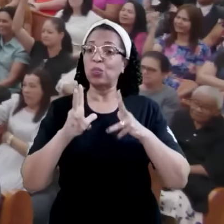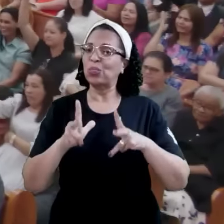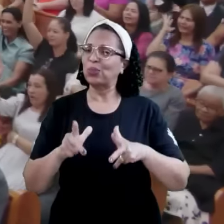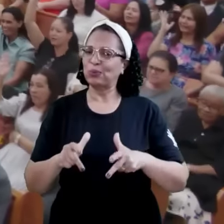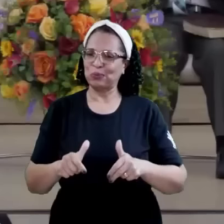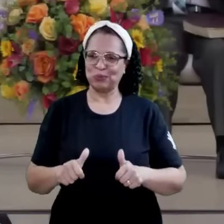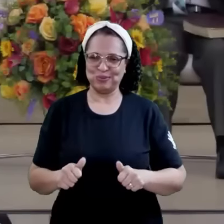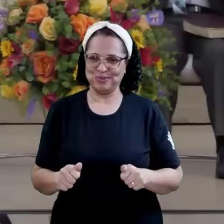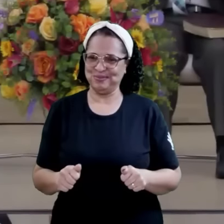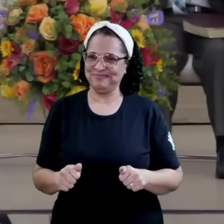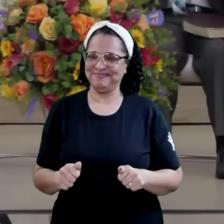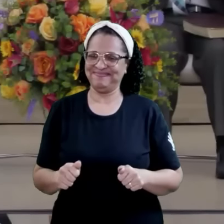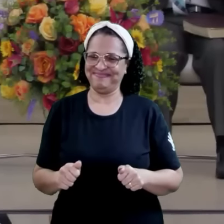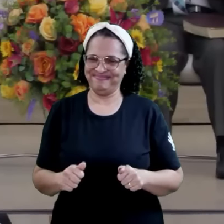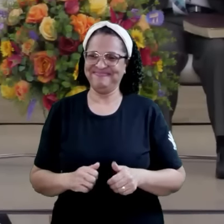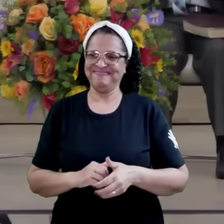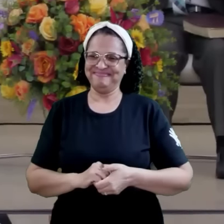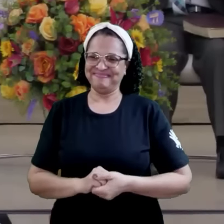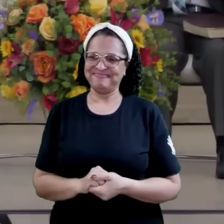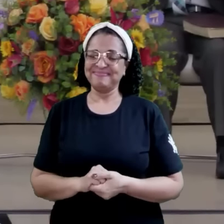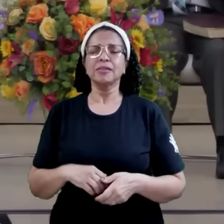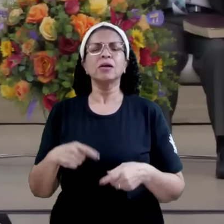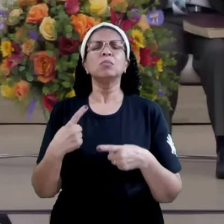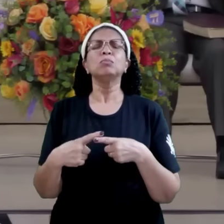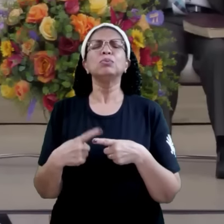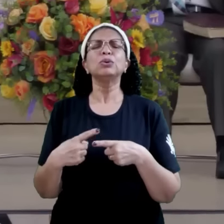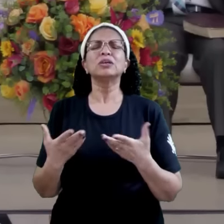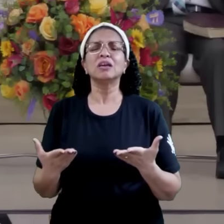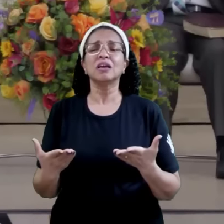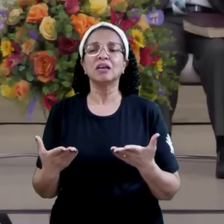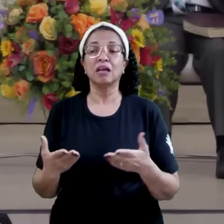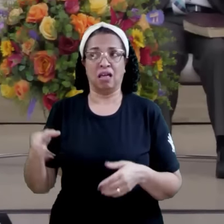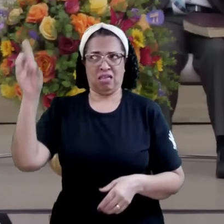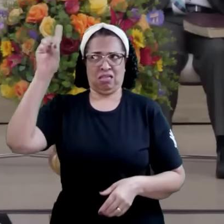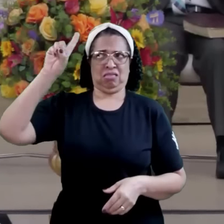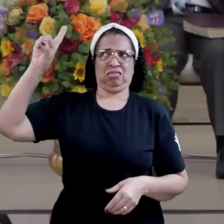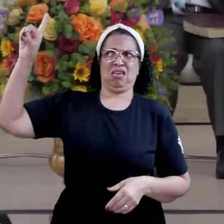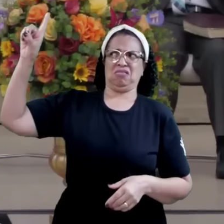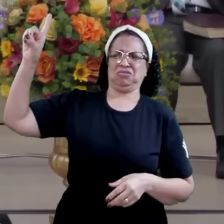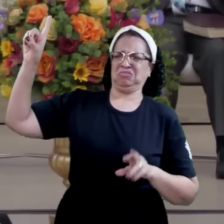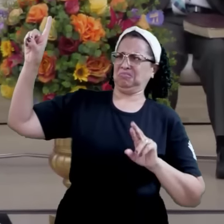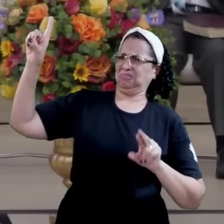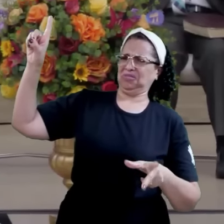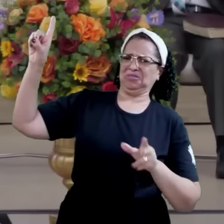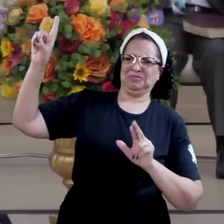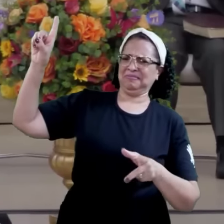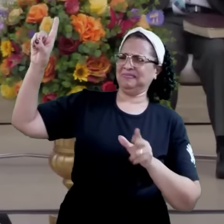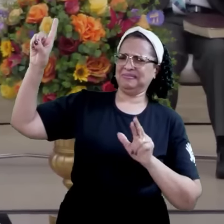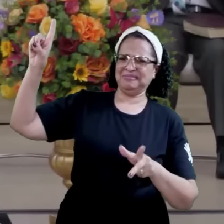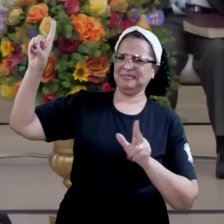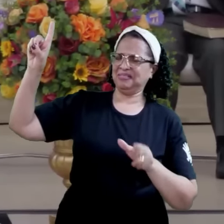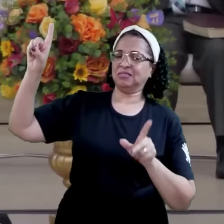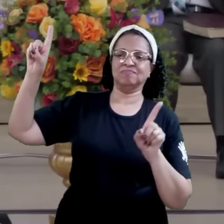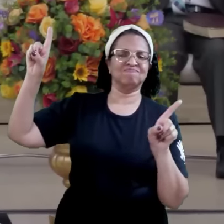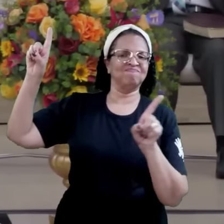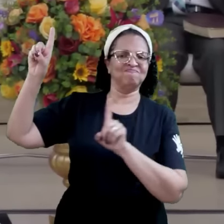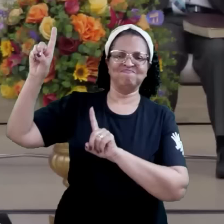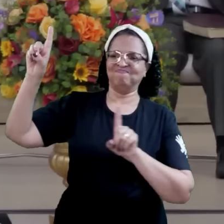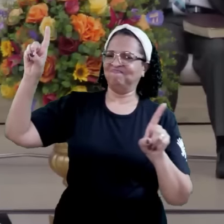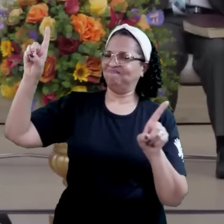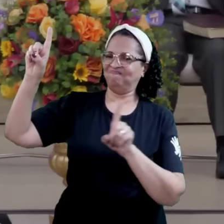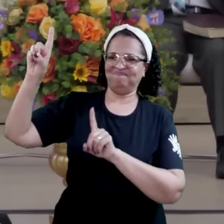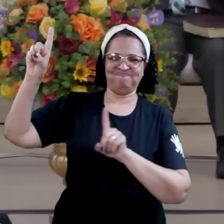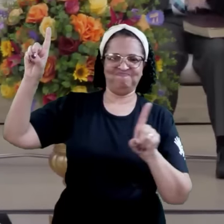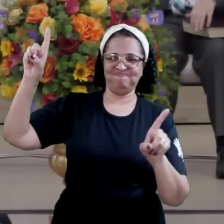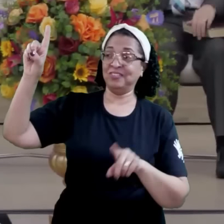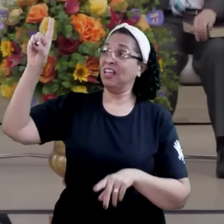est pal por pastor porque Deus não mudou ele é o mesmo ontem hoje e eternamente perceba que o escritor